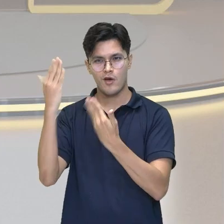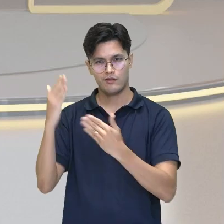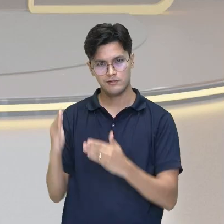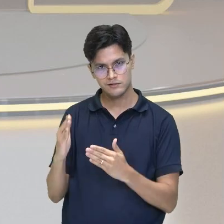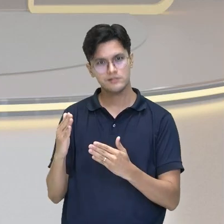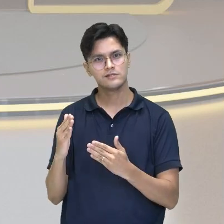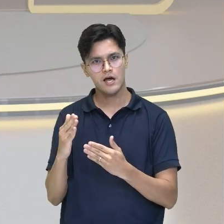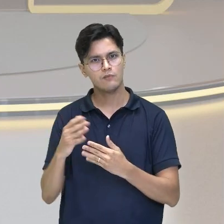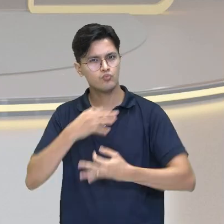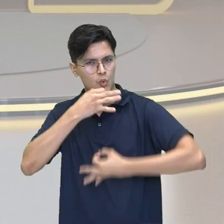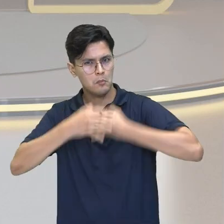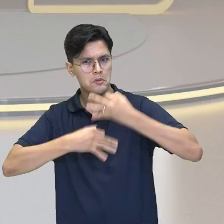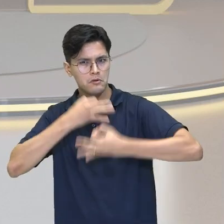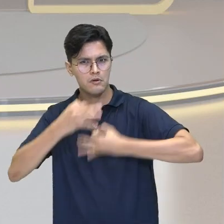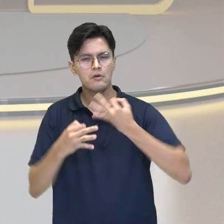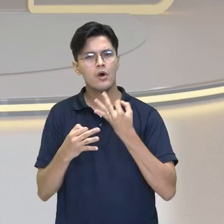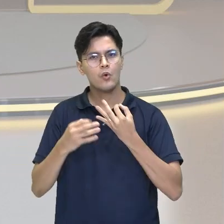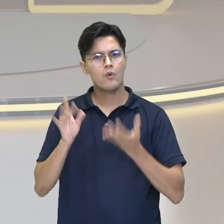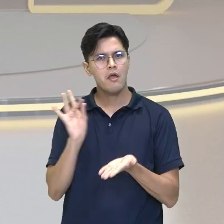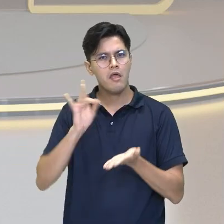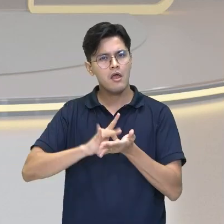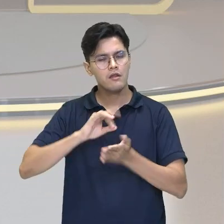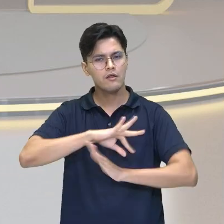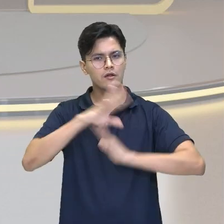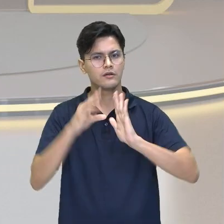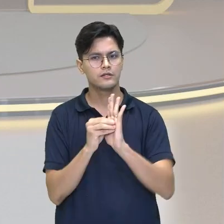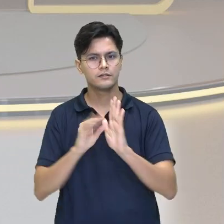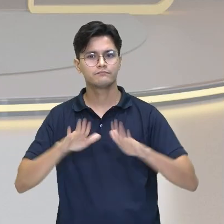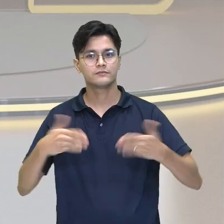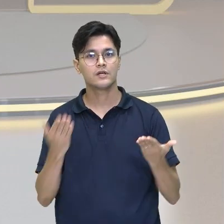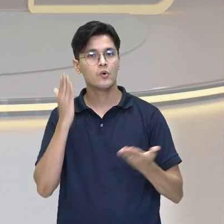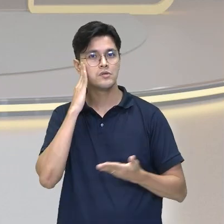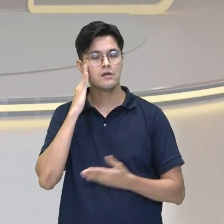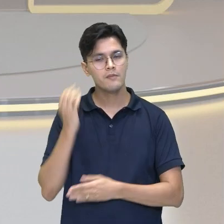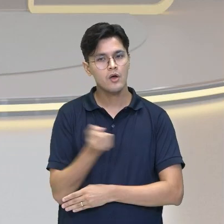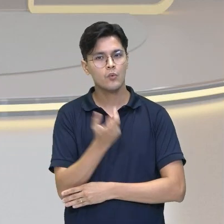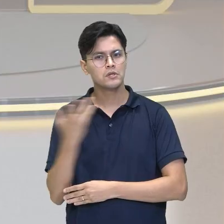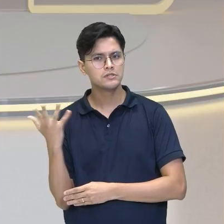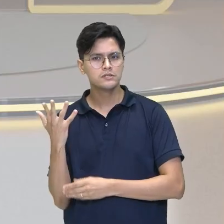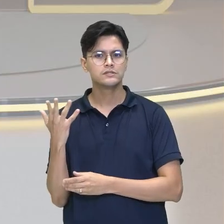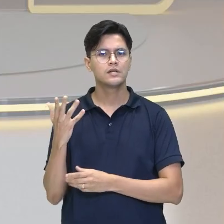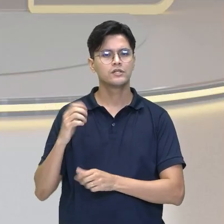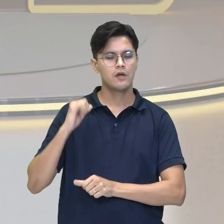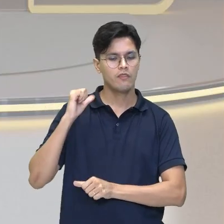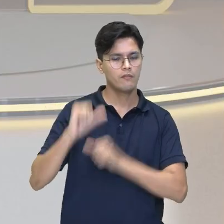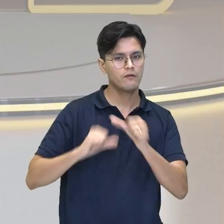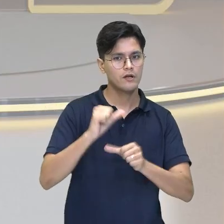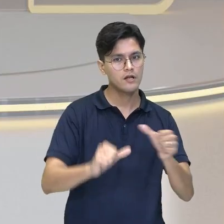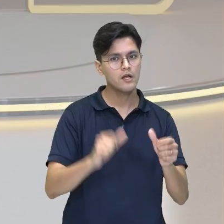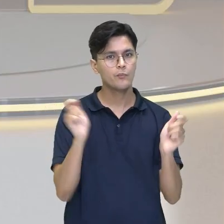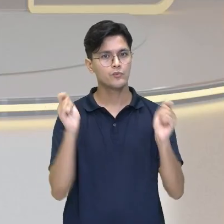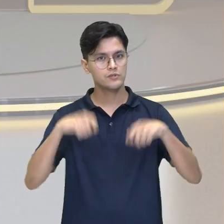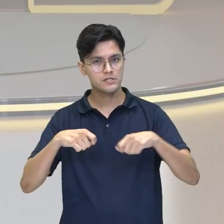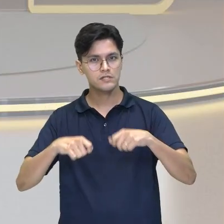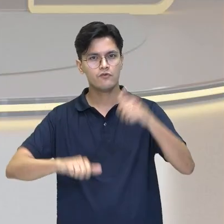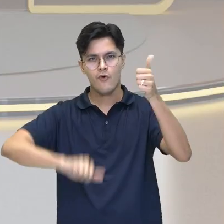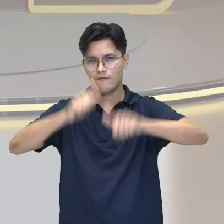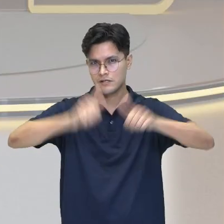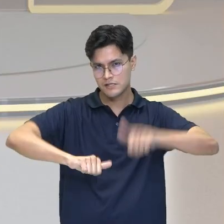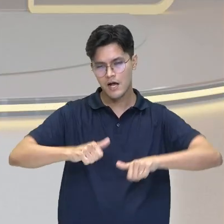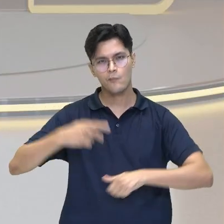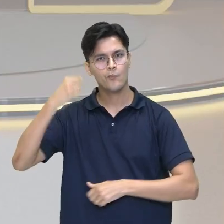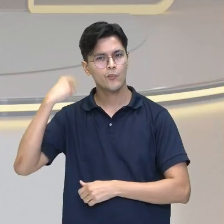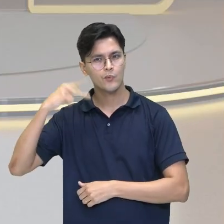ocupação na Amazônia. Então, pessoal, ao quantificar a velocidade das transformações, podemos avaliar políticas, cobrar